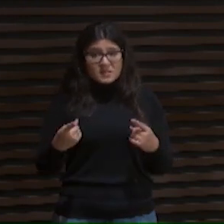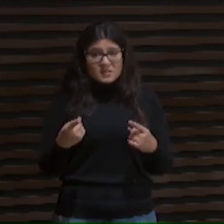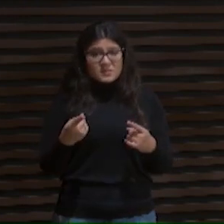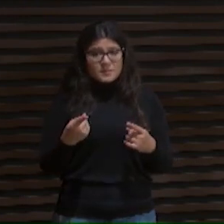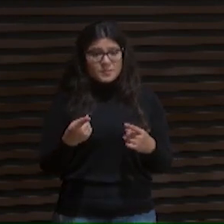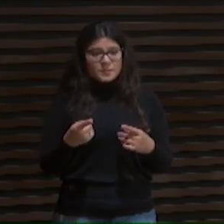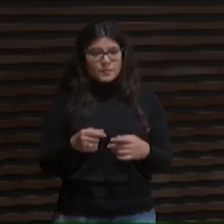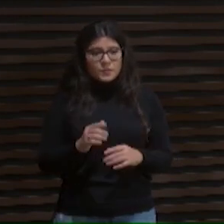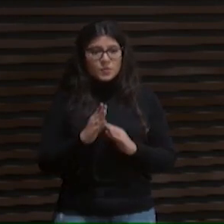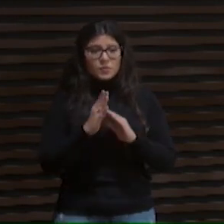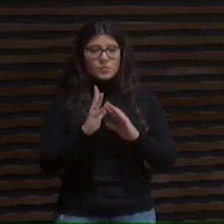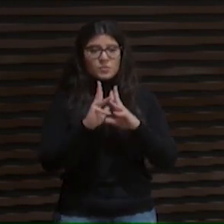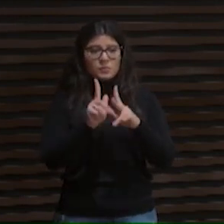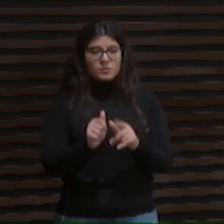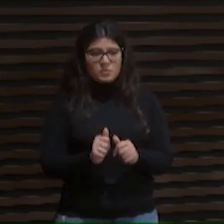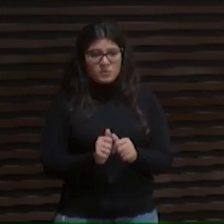Mas